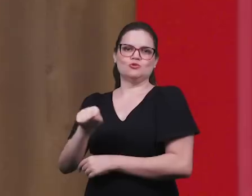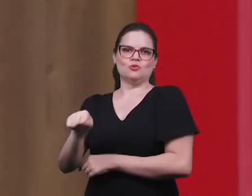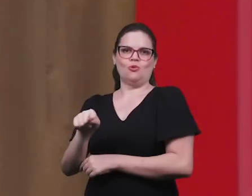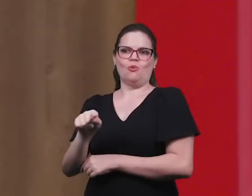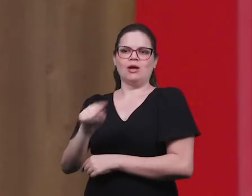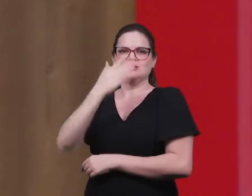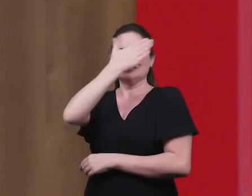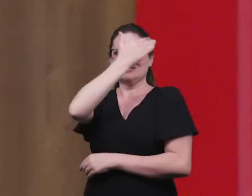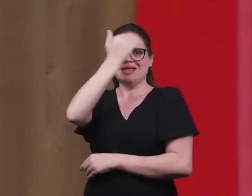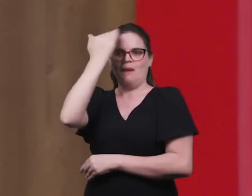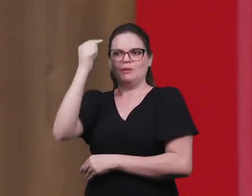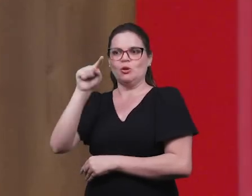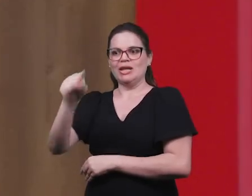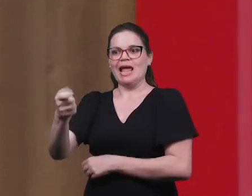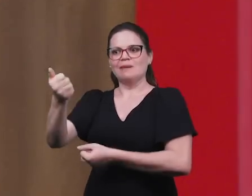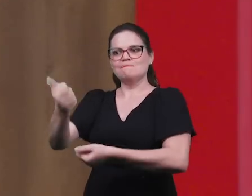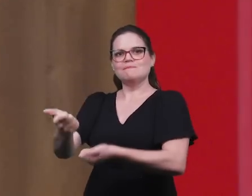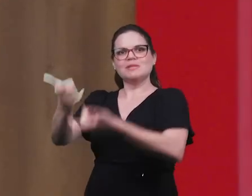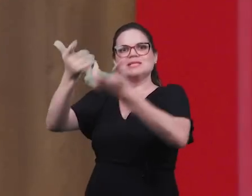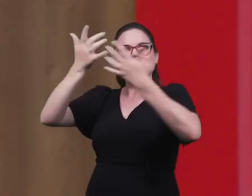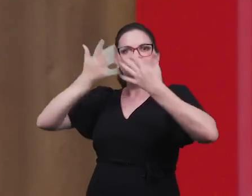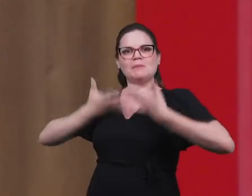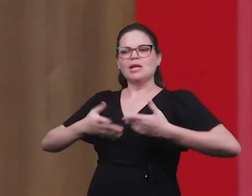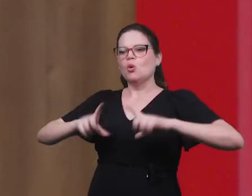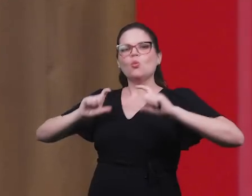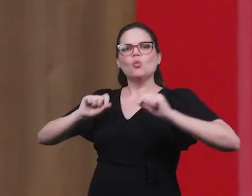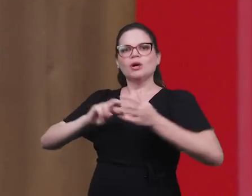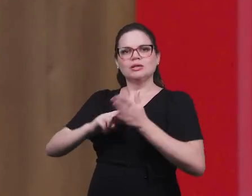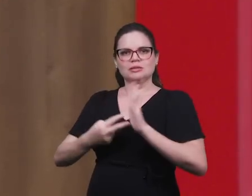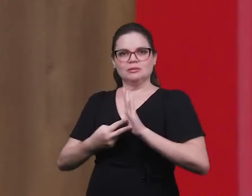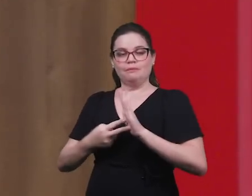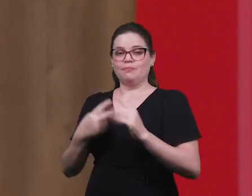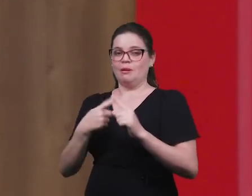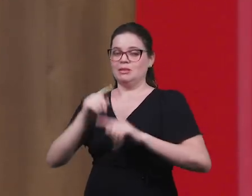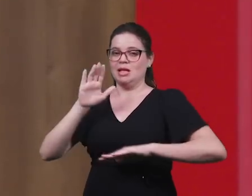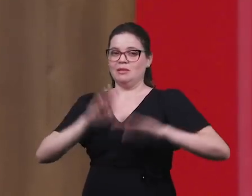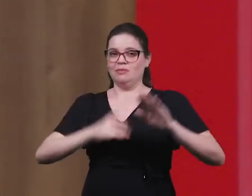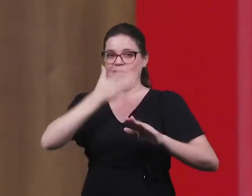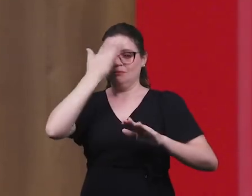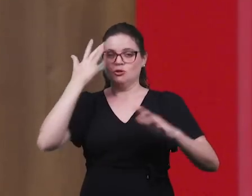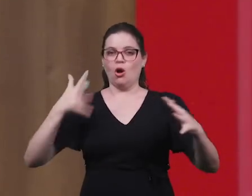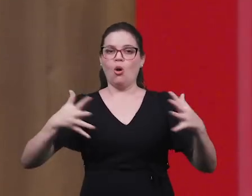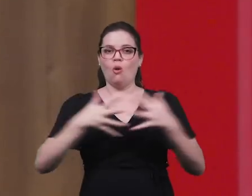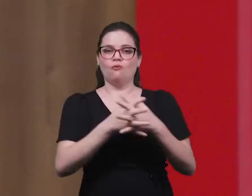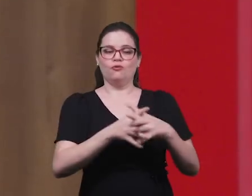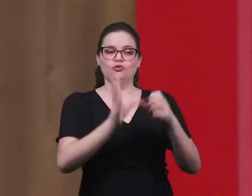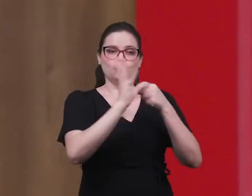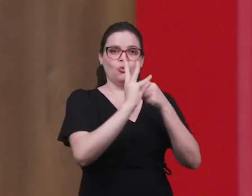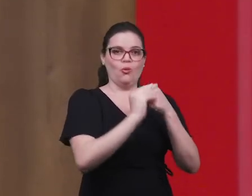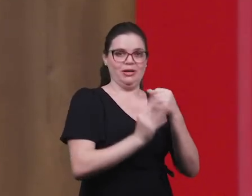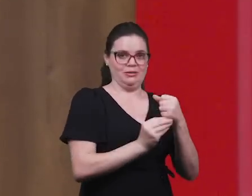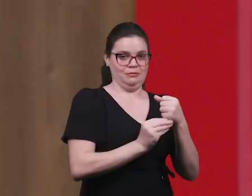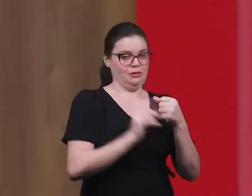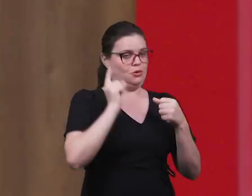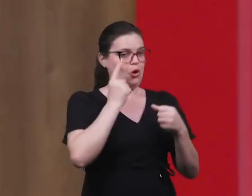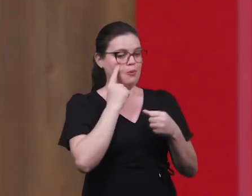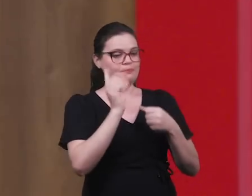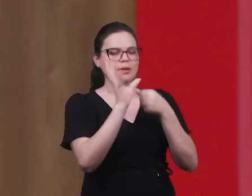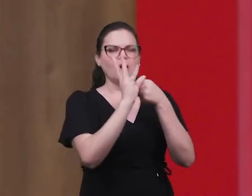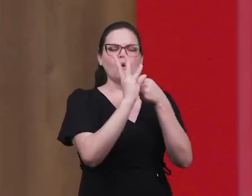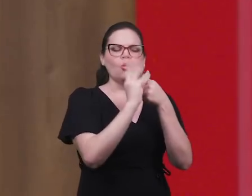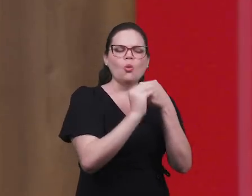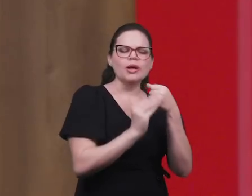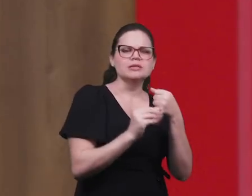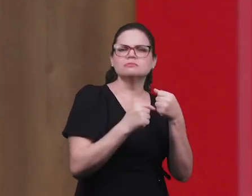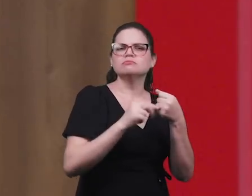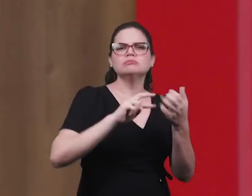bíblicas. Mas as pessoas às vezes podem confundir sabedoria com conhecimento. Conhecimento é ter